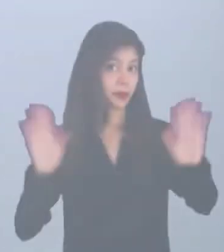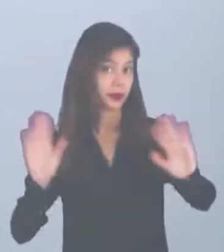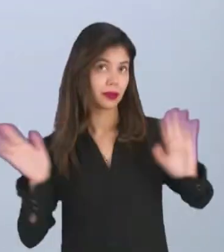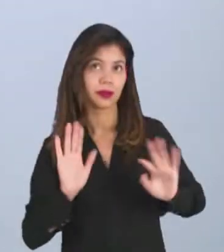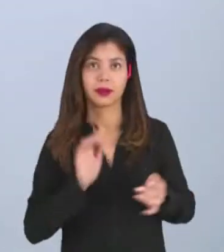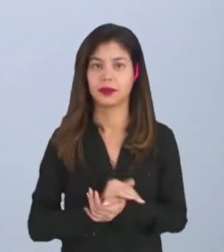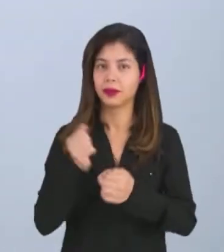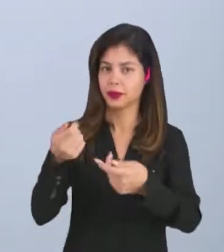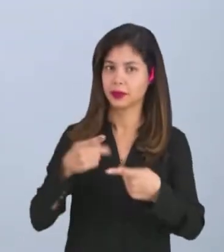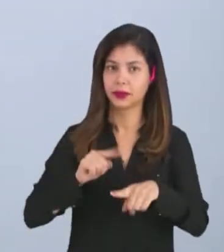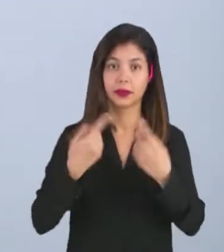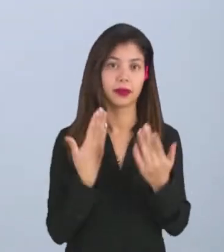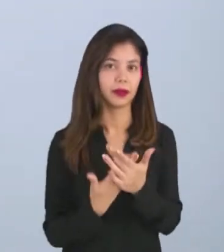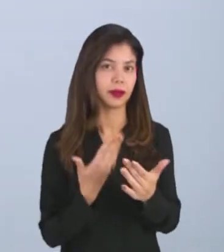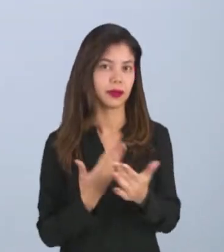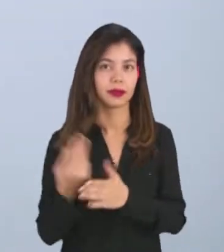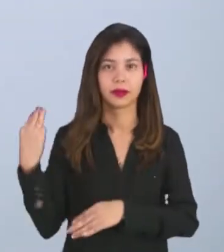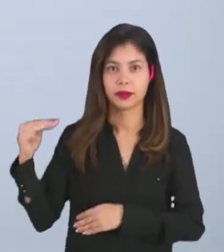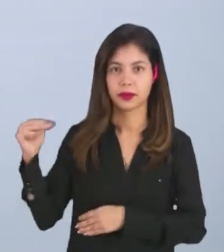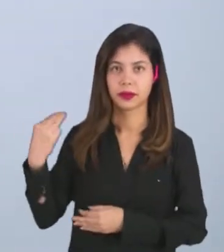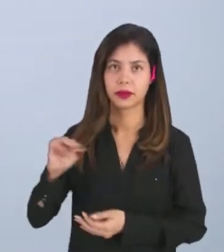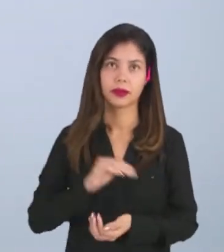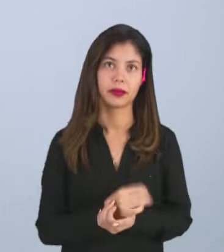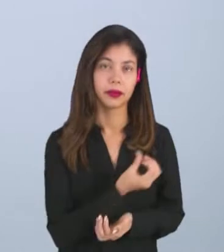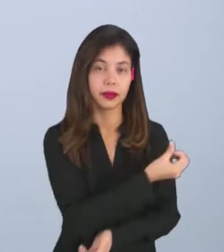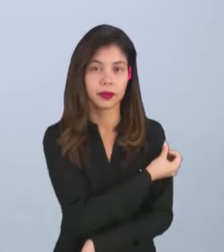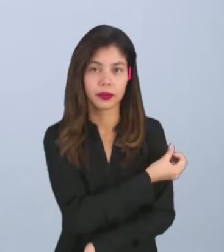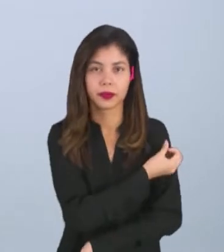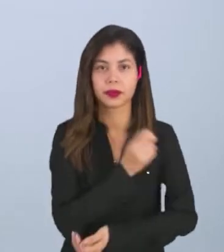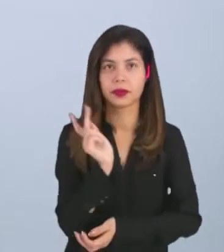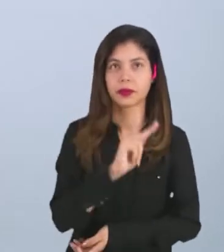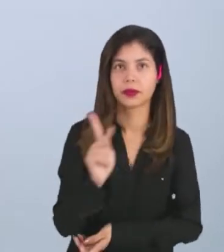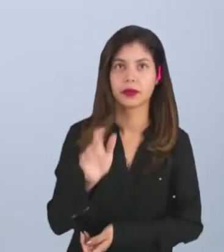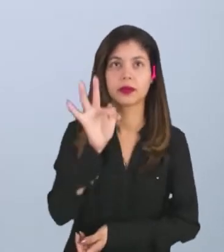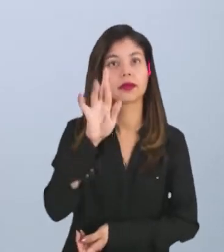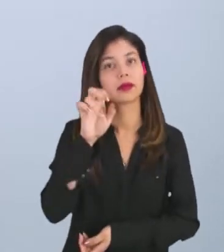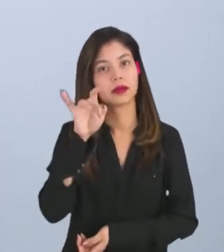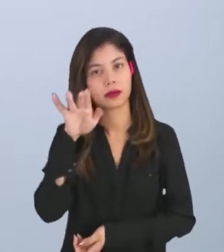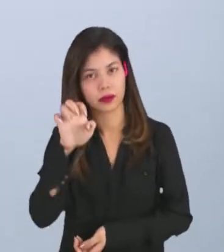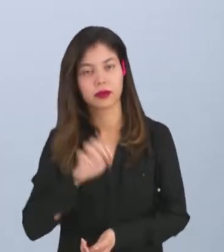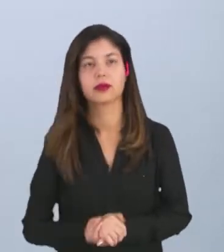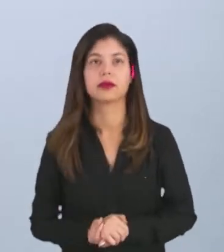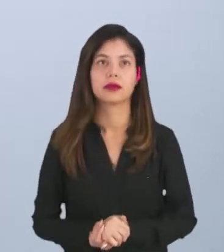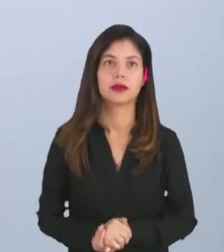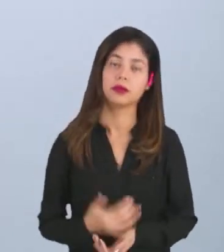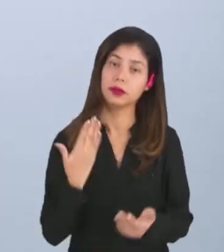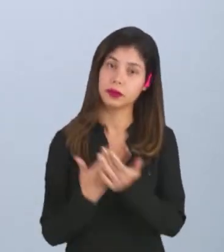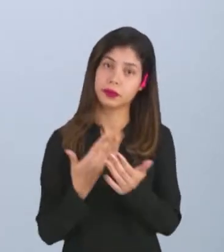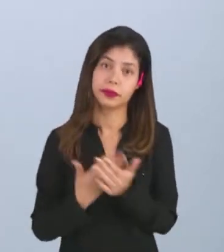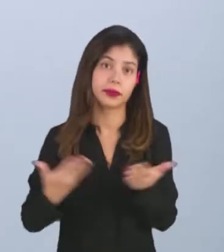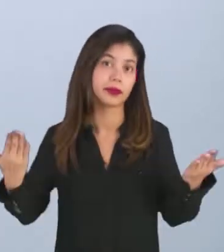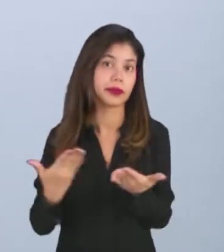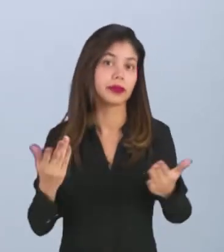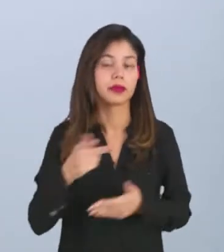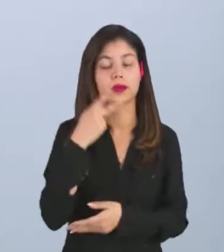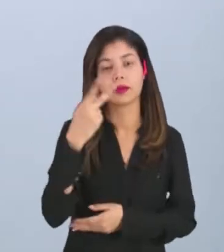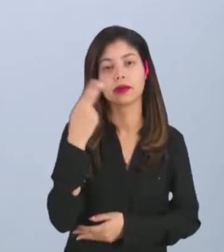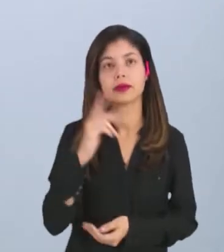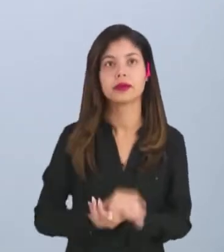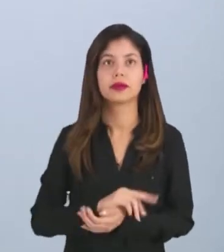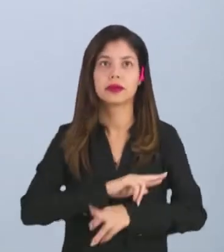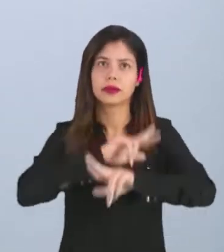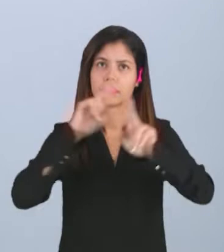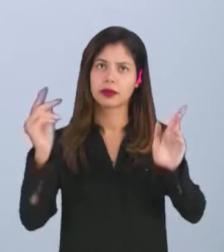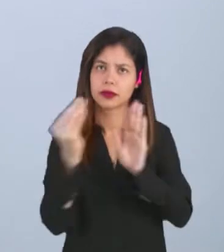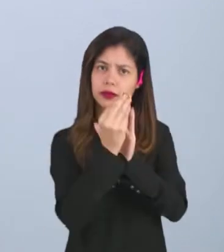Olá, sejam bem-vindos a mais uma aula de matemática do sexto ano. Eu sou a professora Fabiane Farias e na nossa aula de hoje nós vamos falar sobre